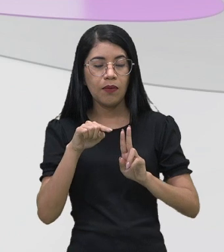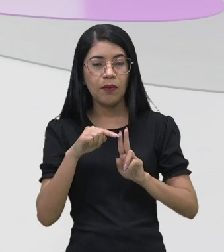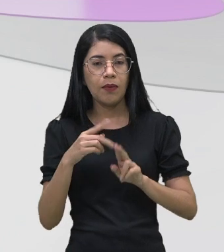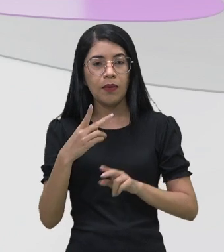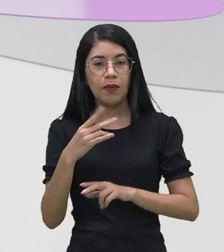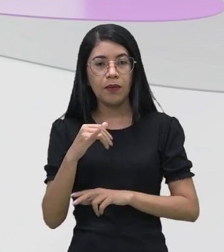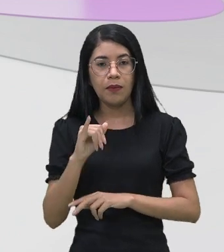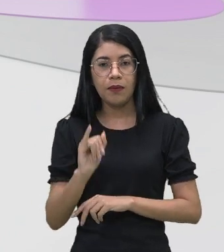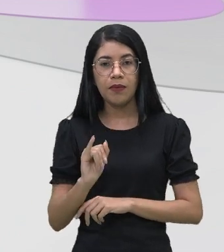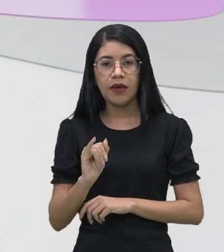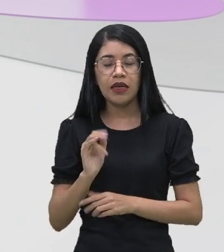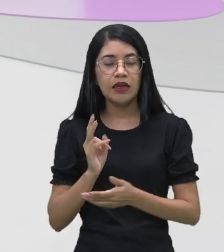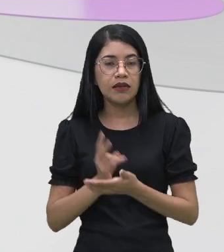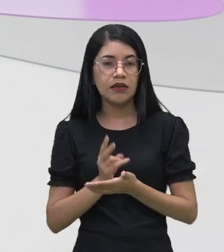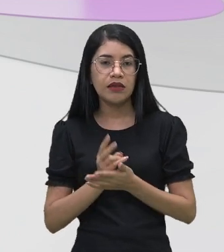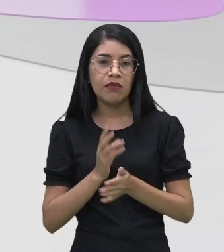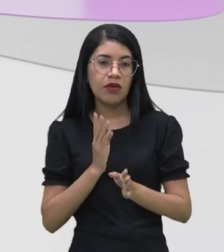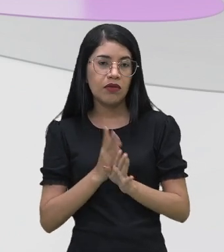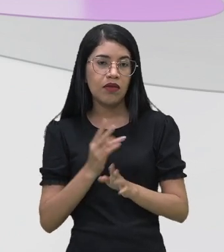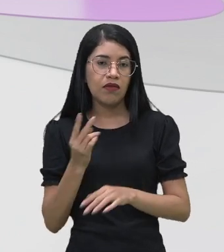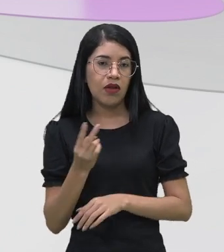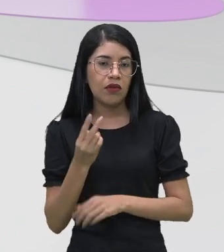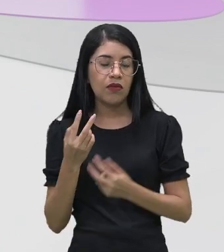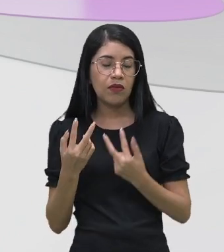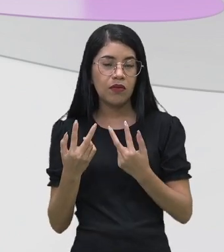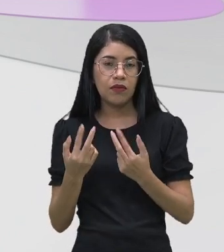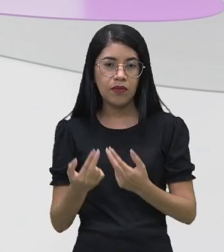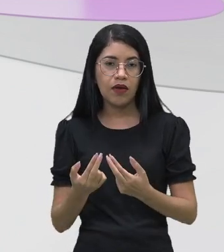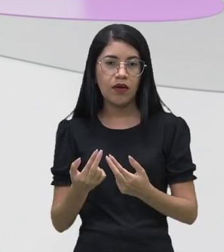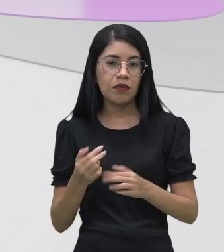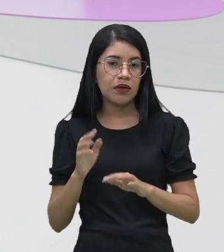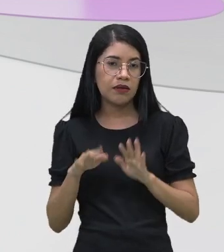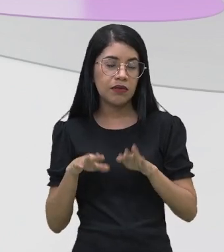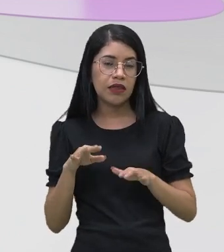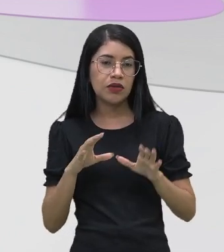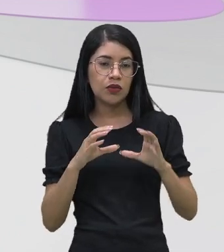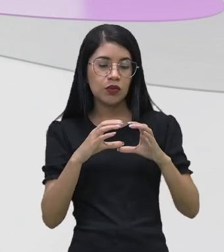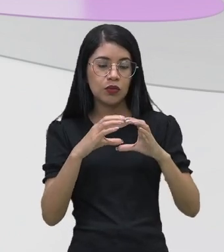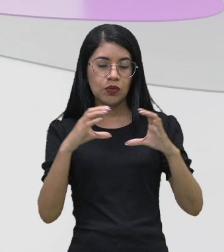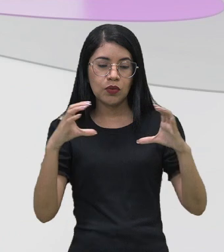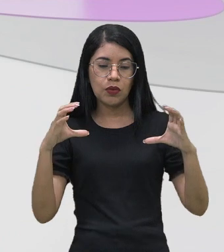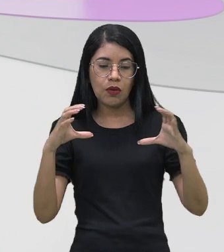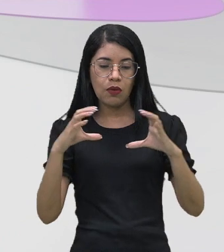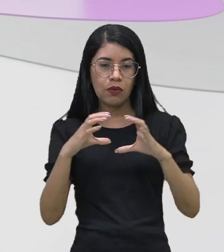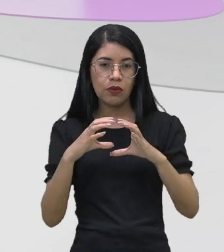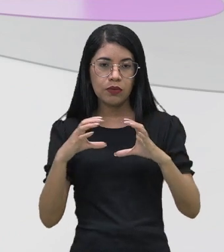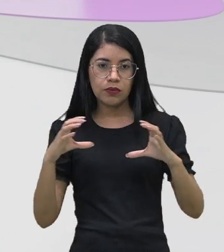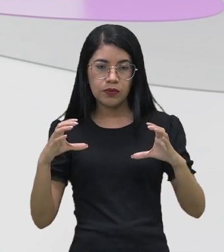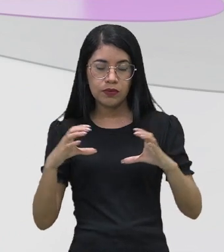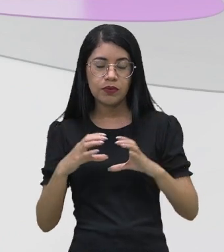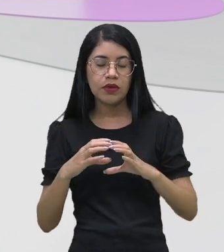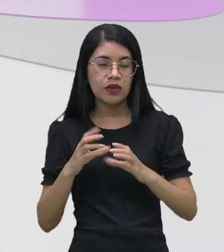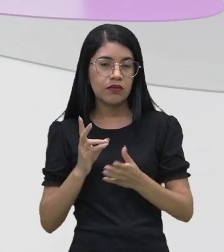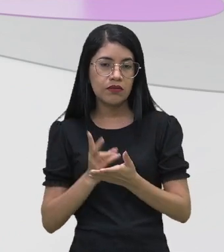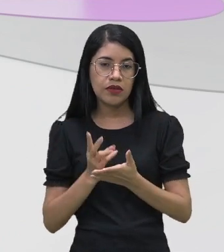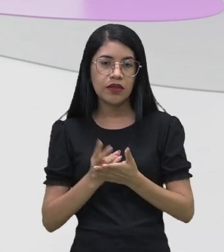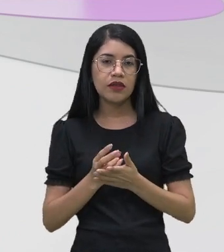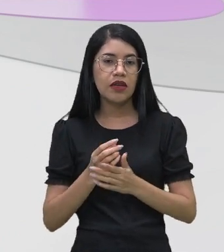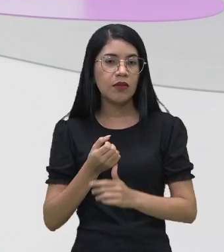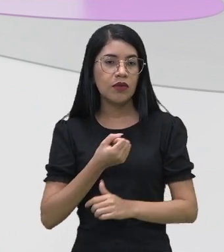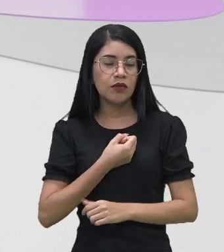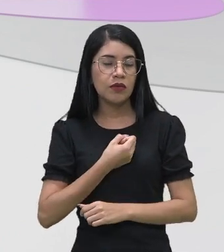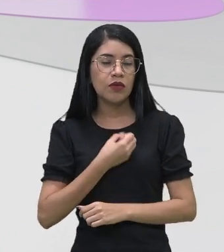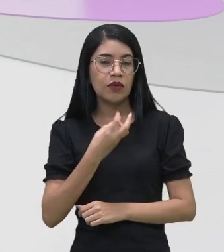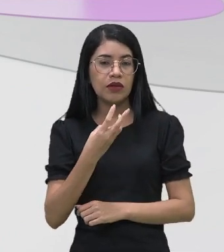porque sempre vai dar esse valor, quando dá sempre, verificamos que sempre aquele valor é chamado na matemática de constante. E aí é o nosso